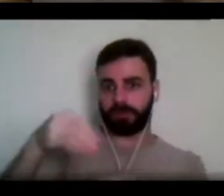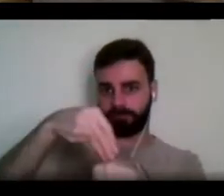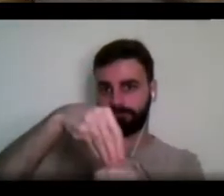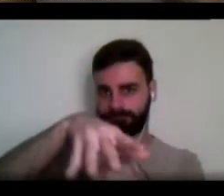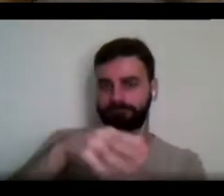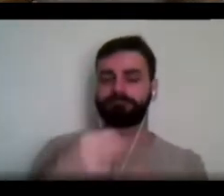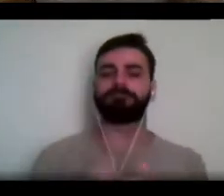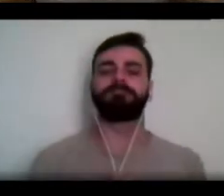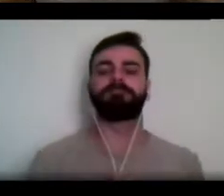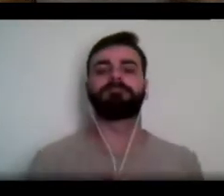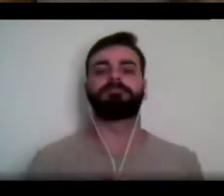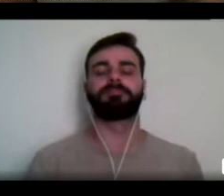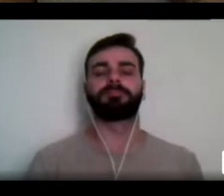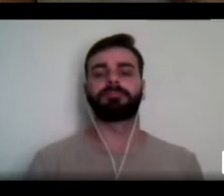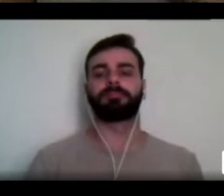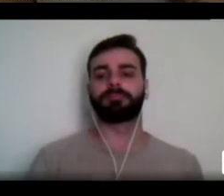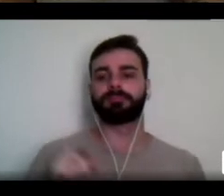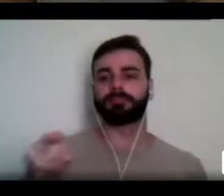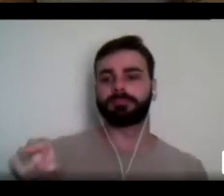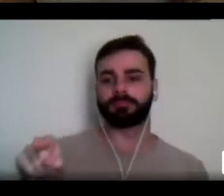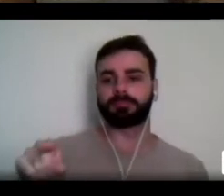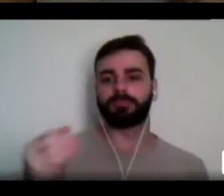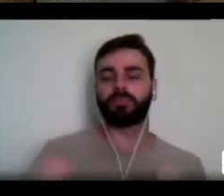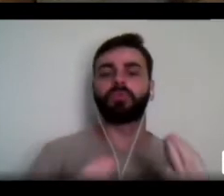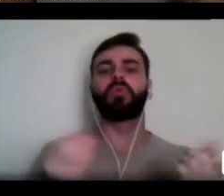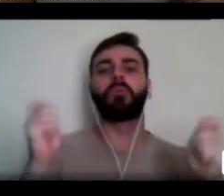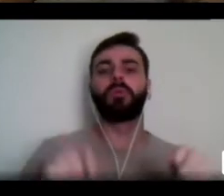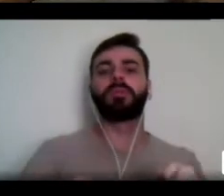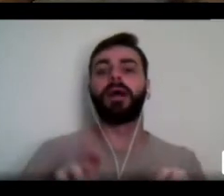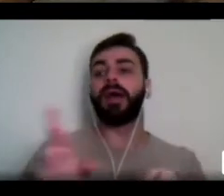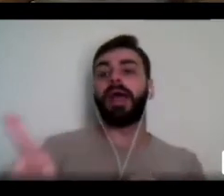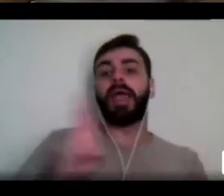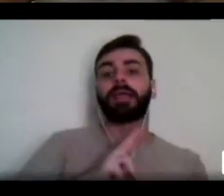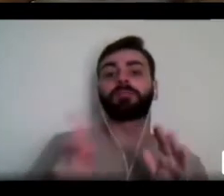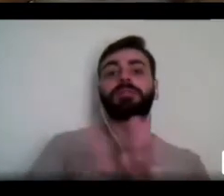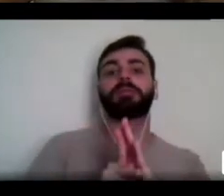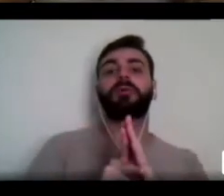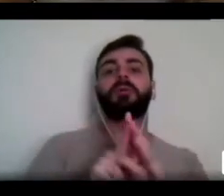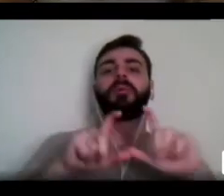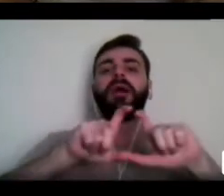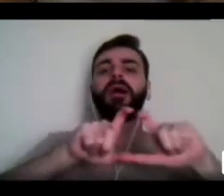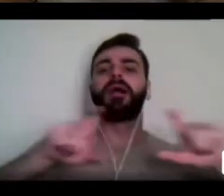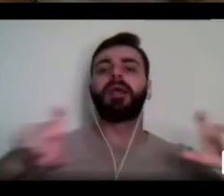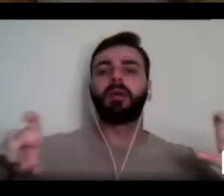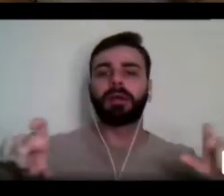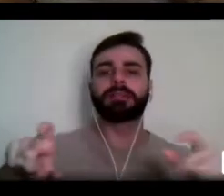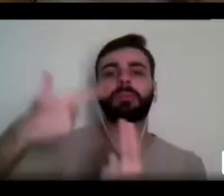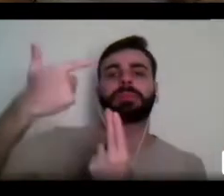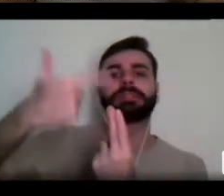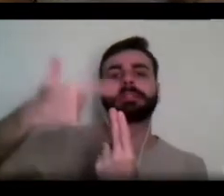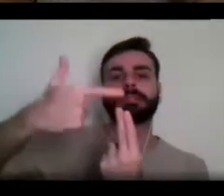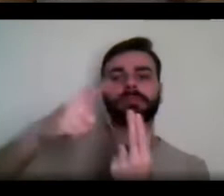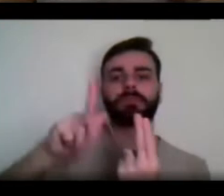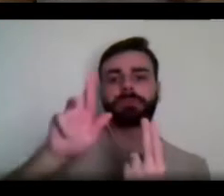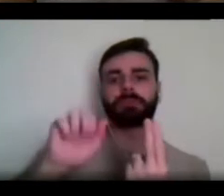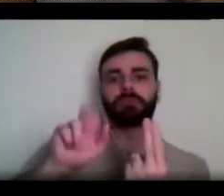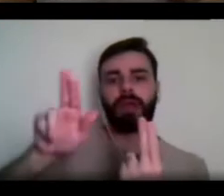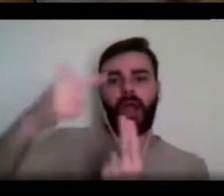chat. É resolver a equação de segundo grau online. Vocês vejam que a gente resolveu algumas equações de segundo grau